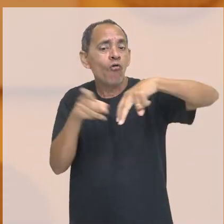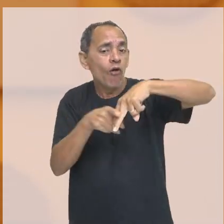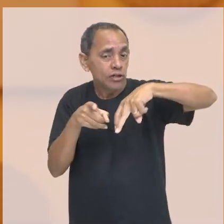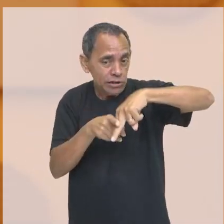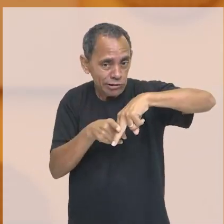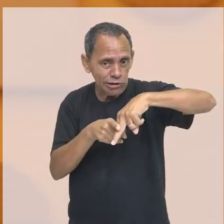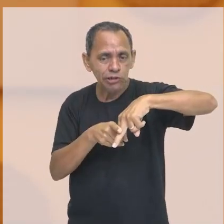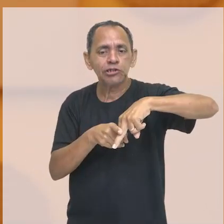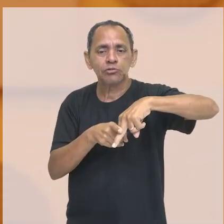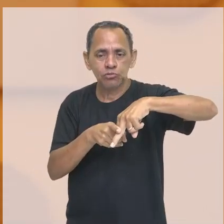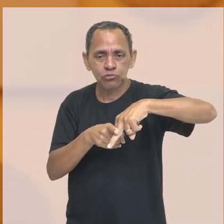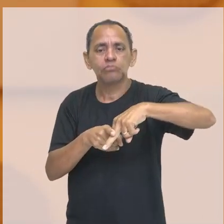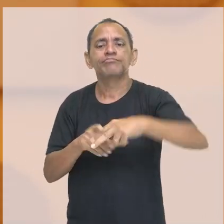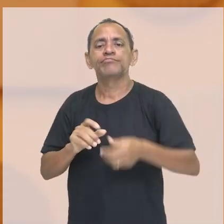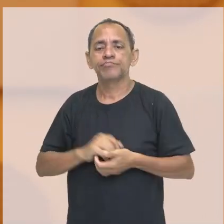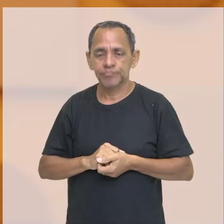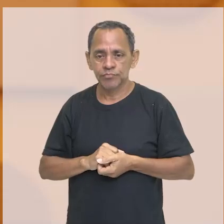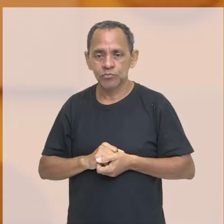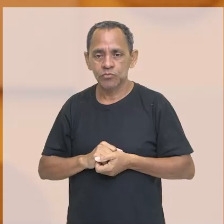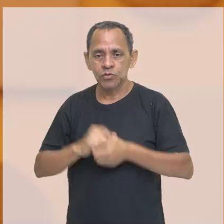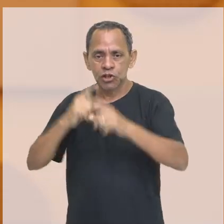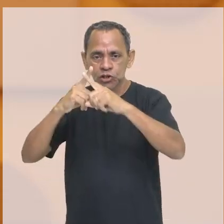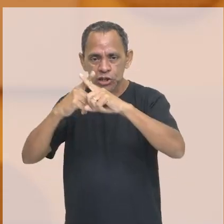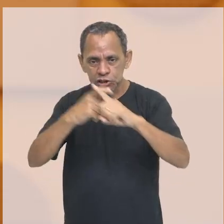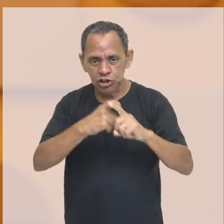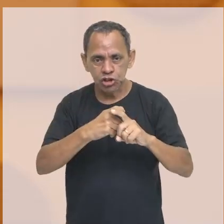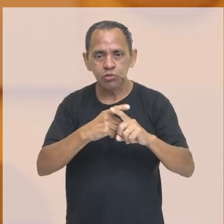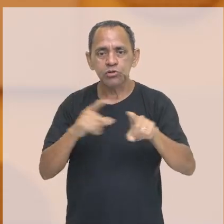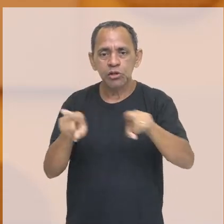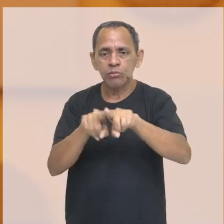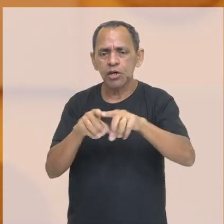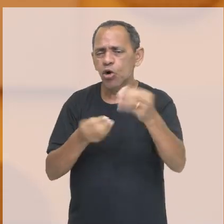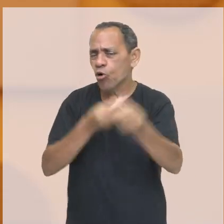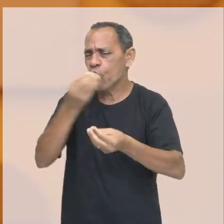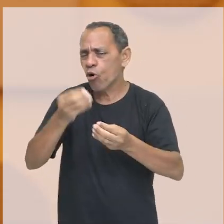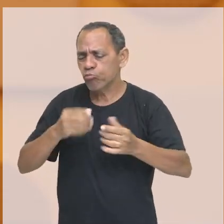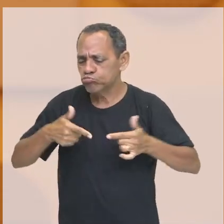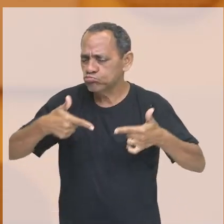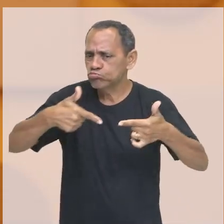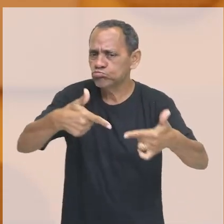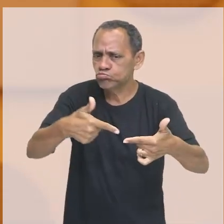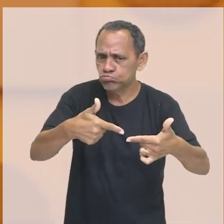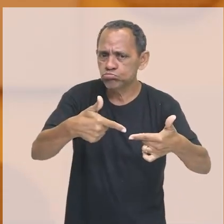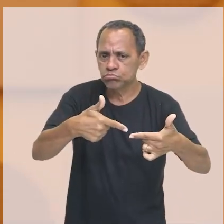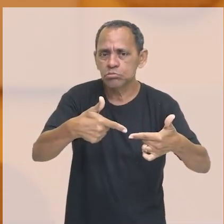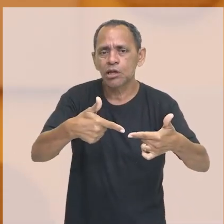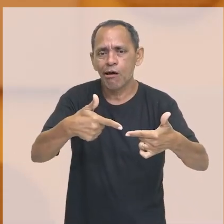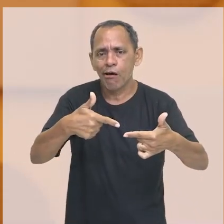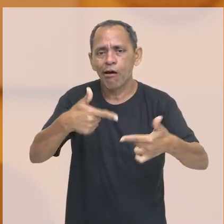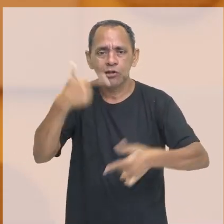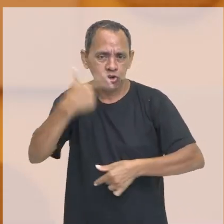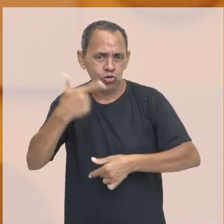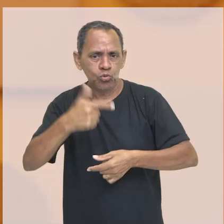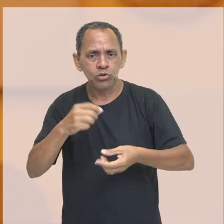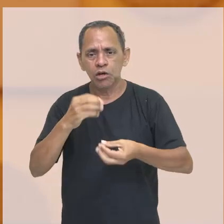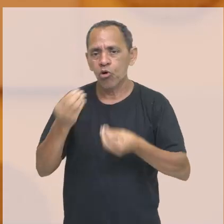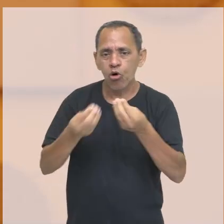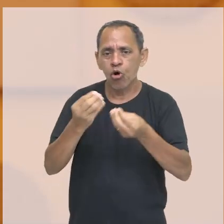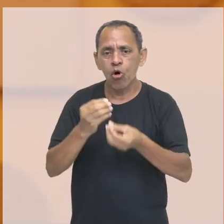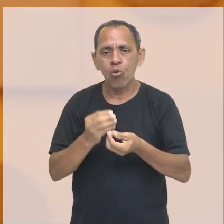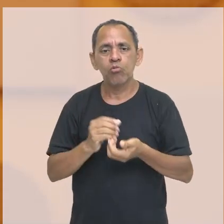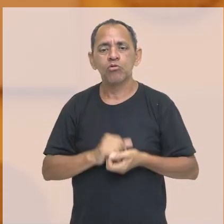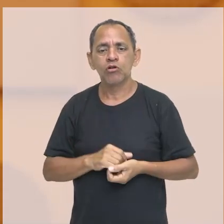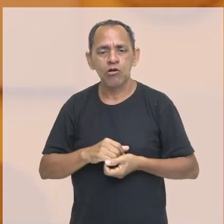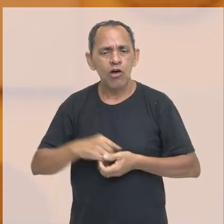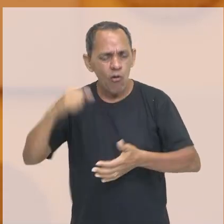nazismo. Como é que na Segunda Guerra Mundial ele vai lutar justamente contra o nazismo e o fascismo?